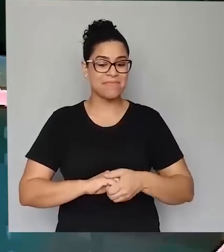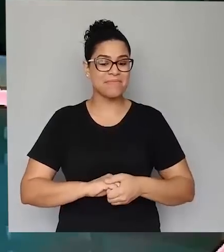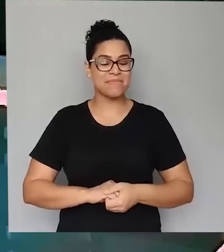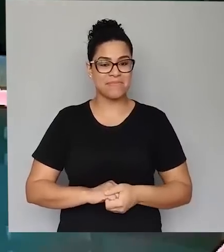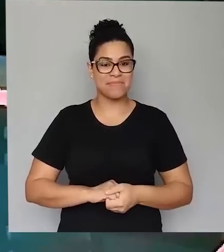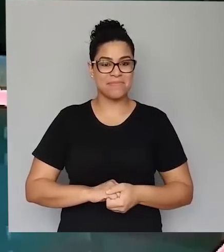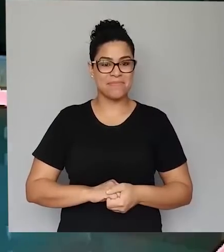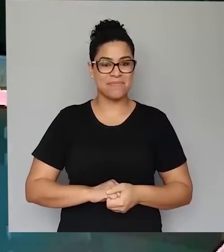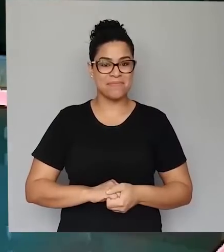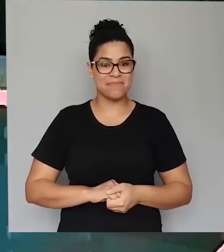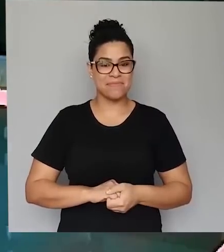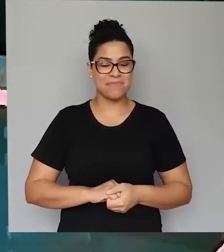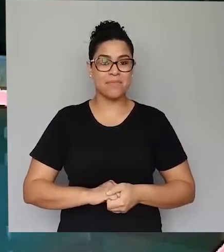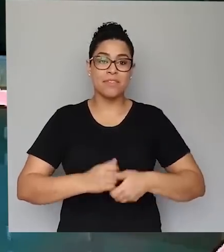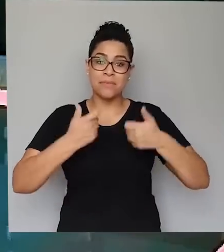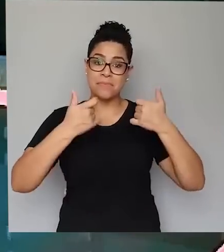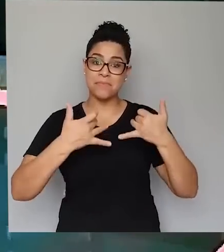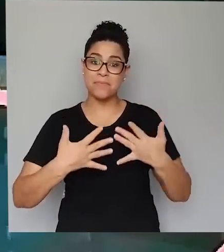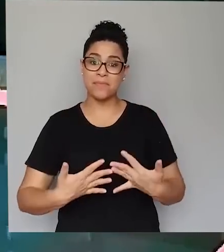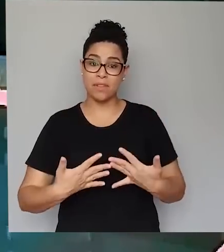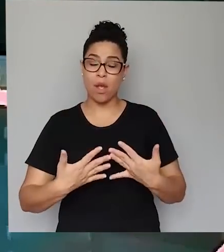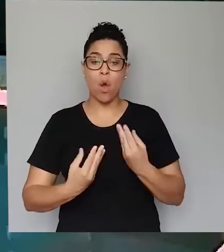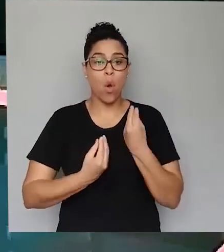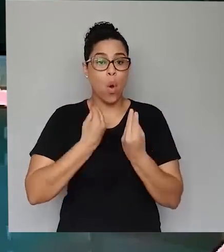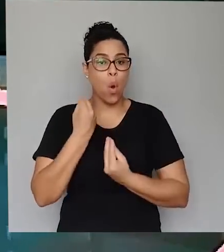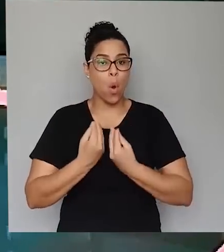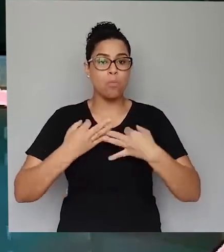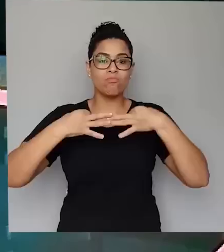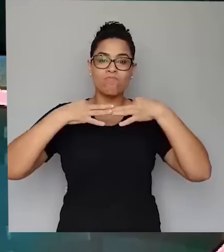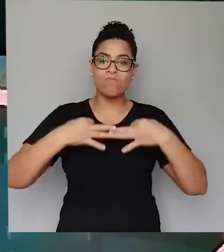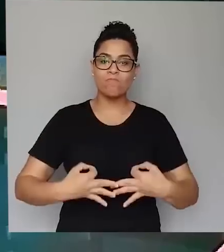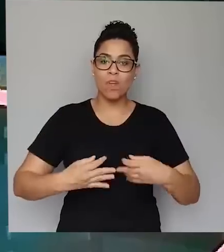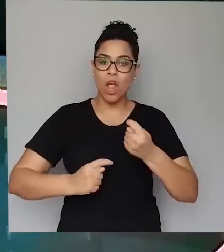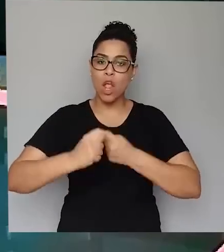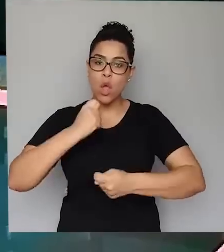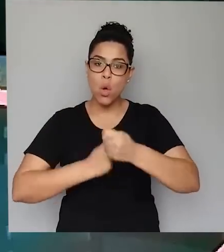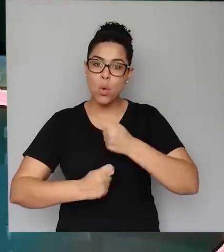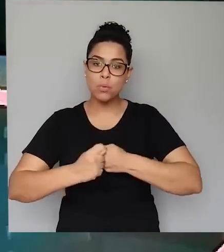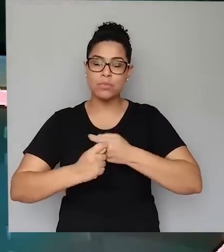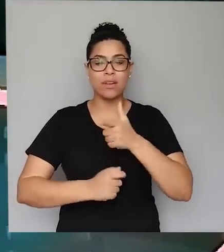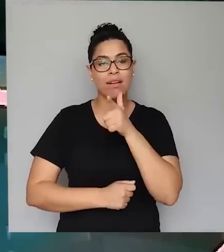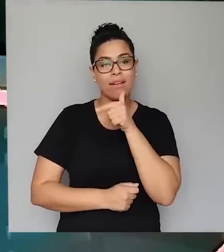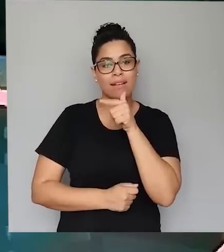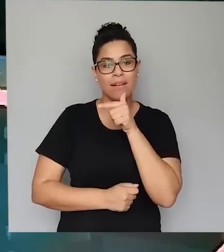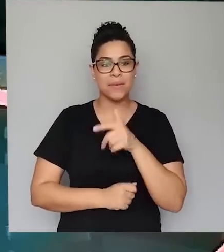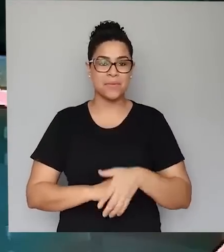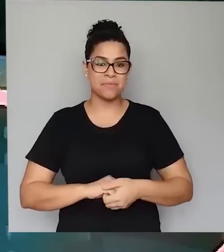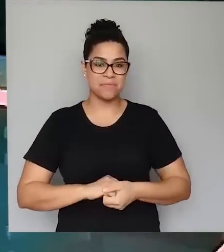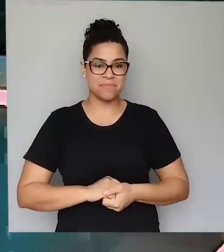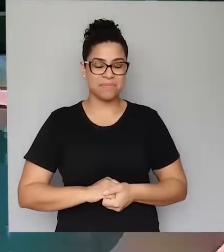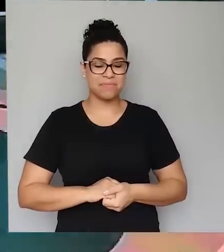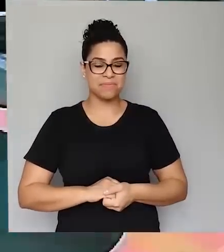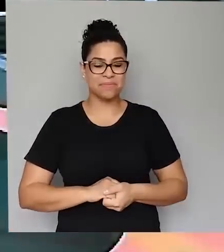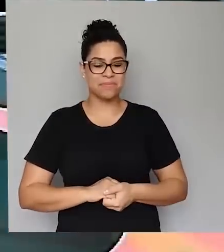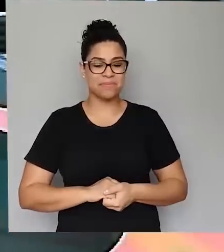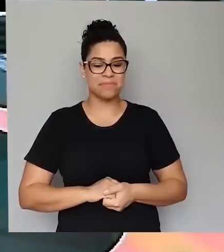Bathing Specialist, que falará sobre boas maneiras de economizar water.